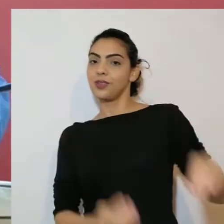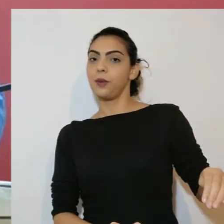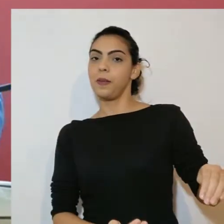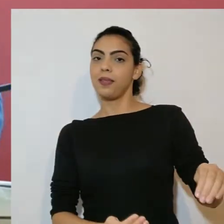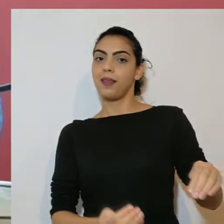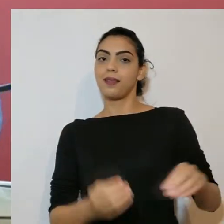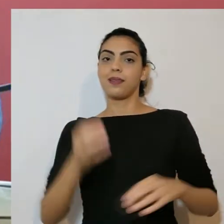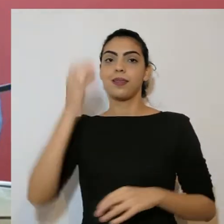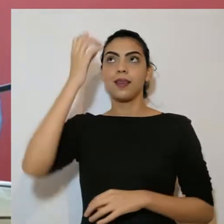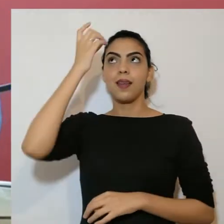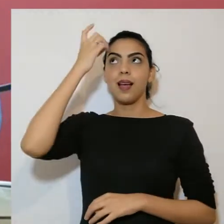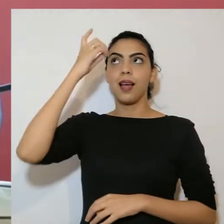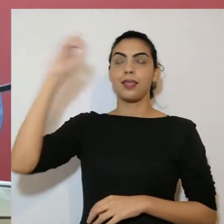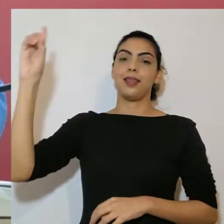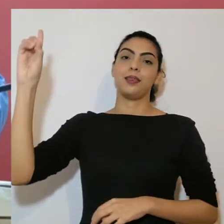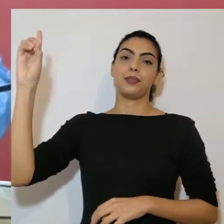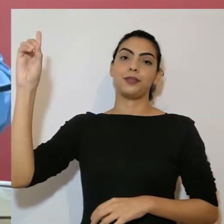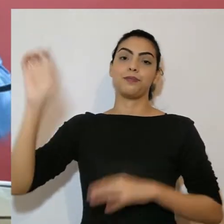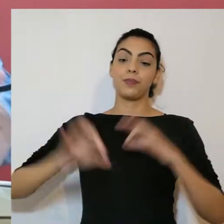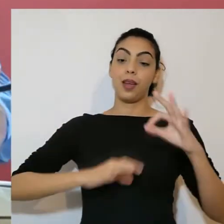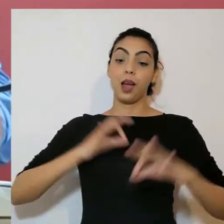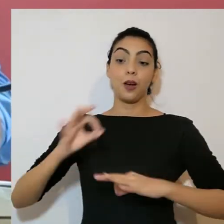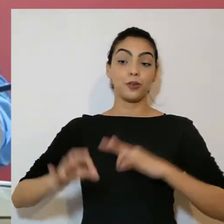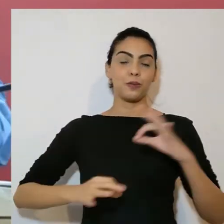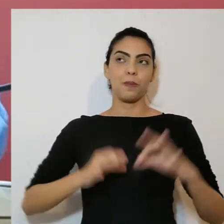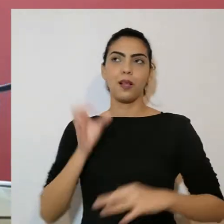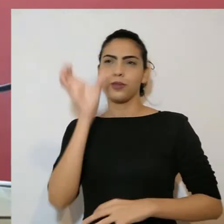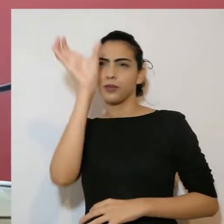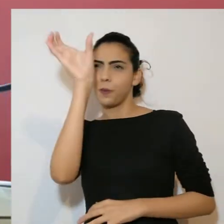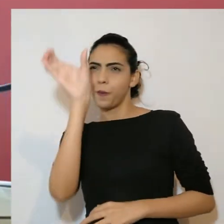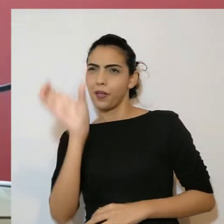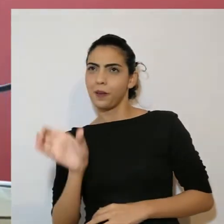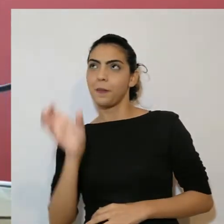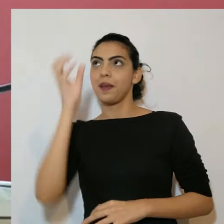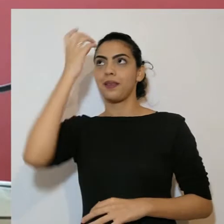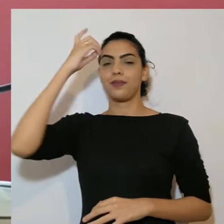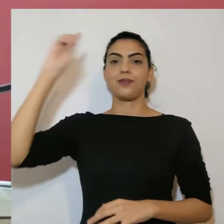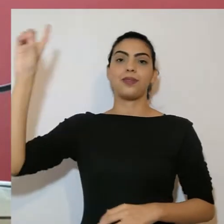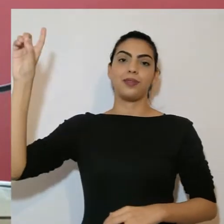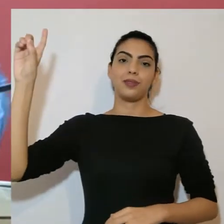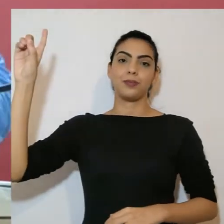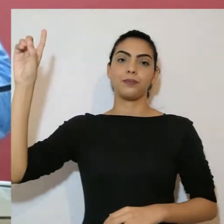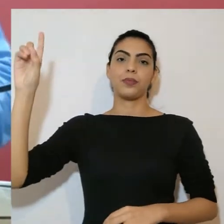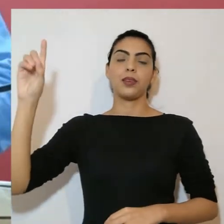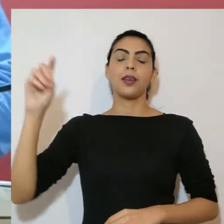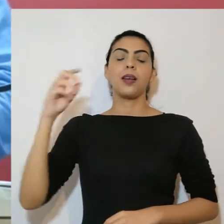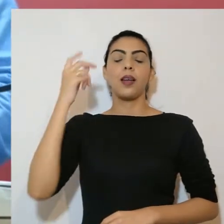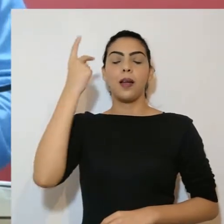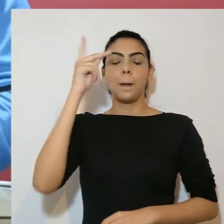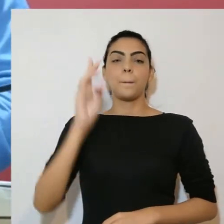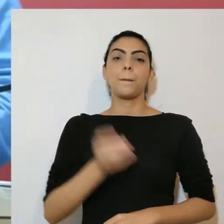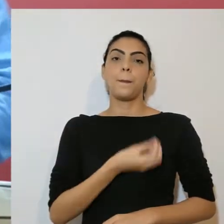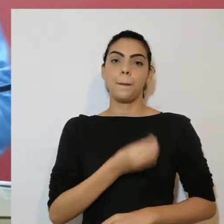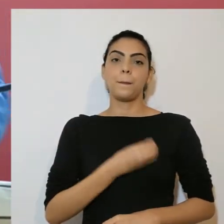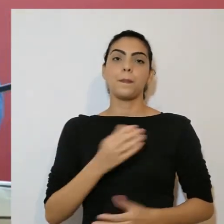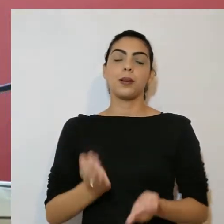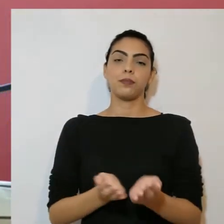em desobediência aos propósitos de Deus, aos padrões de Deus para a